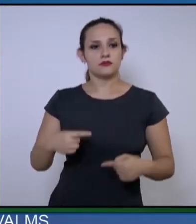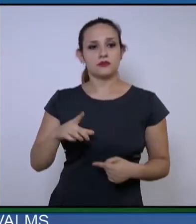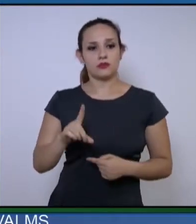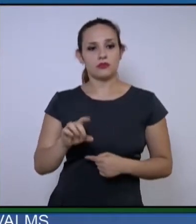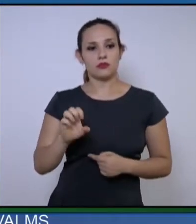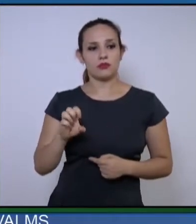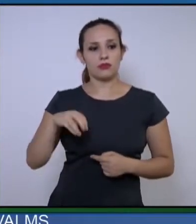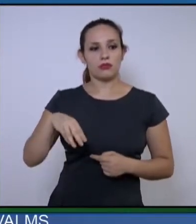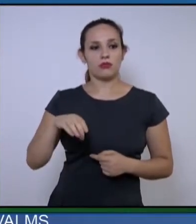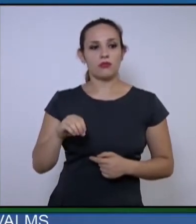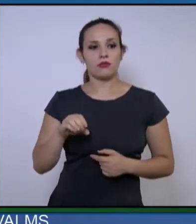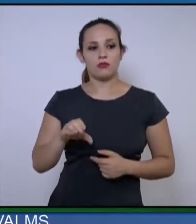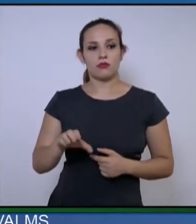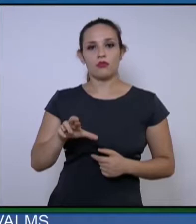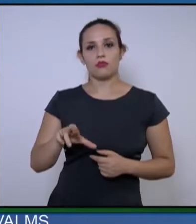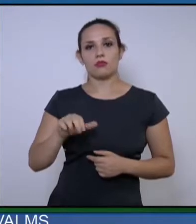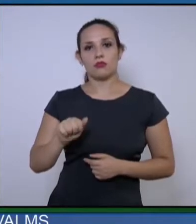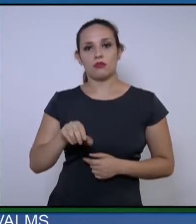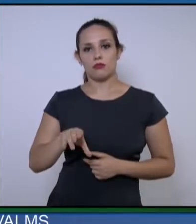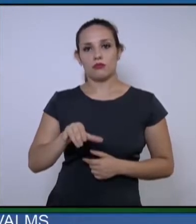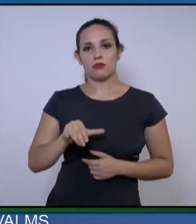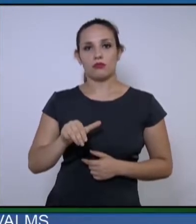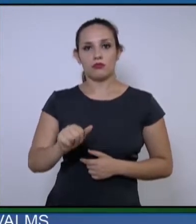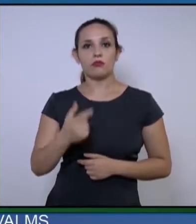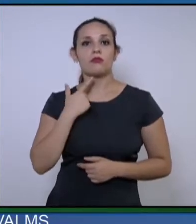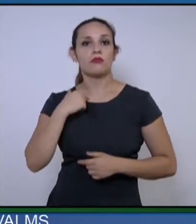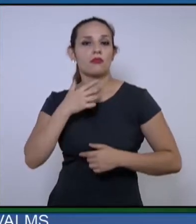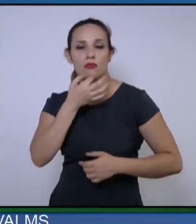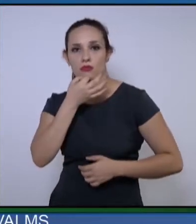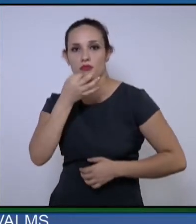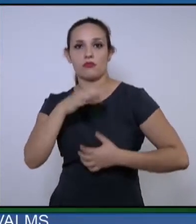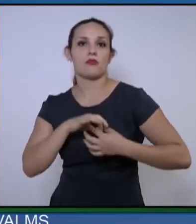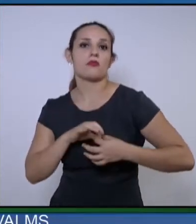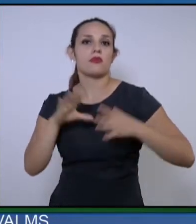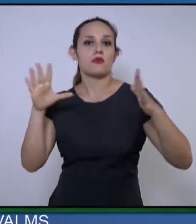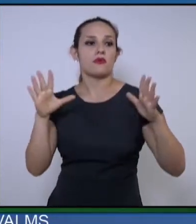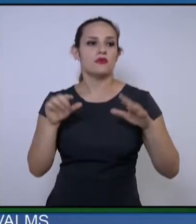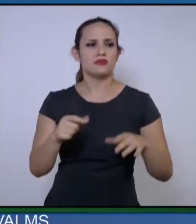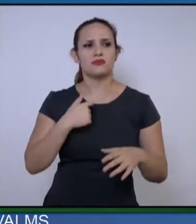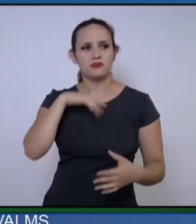possa funcionar nesse nosso país. É isso. Eu não posso